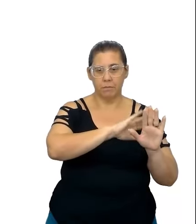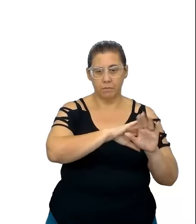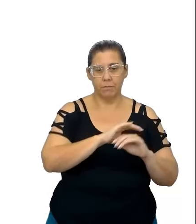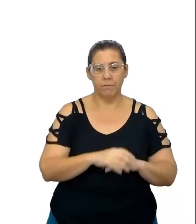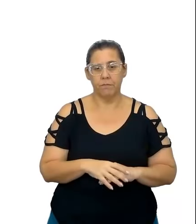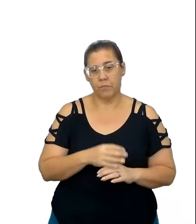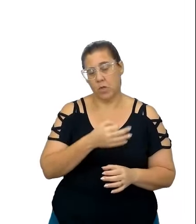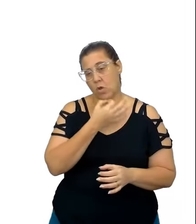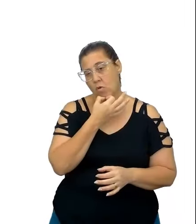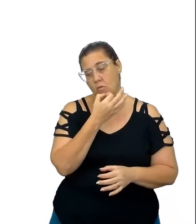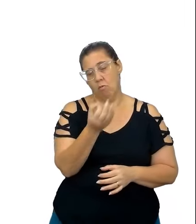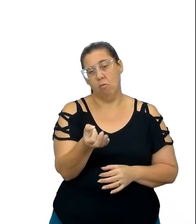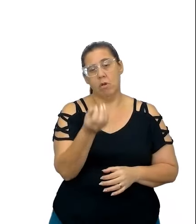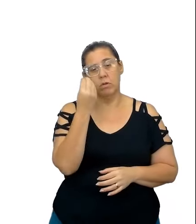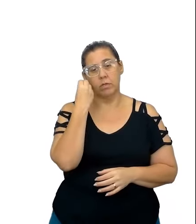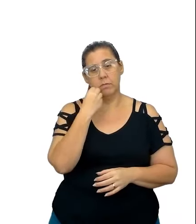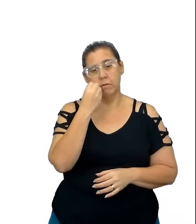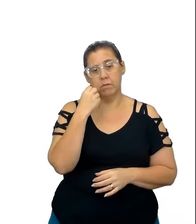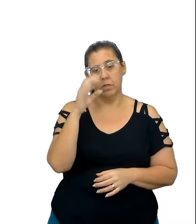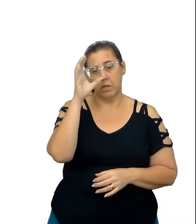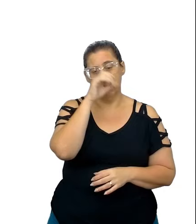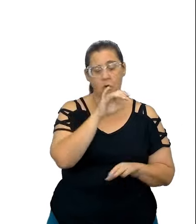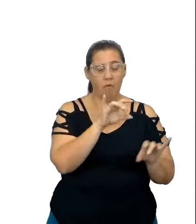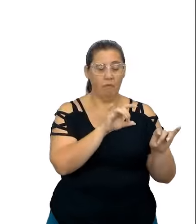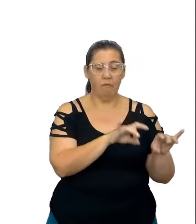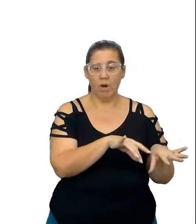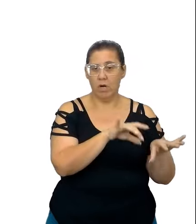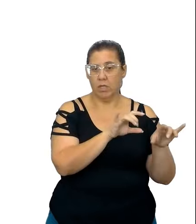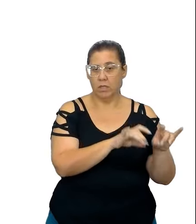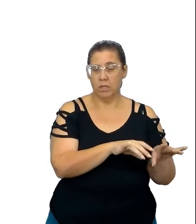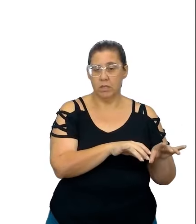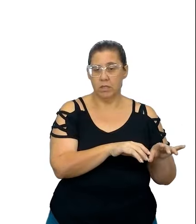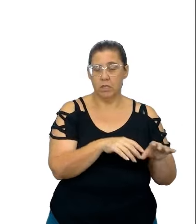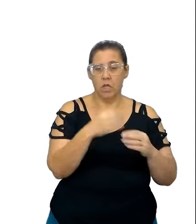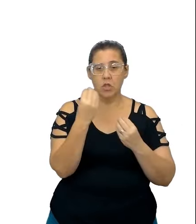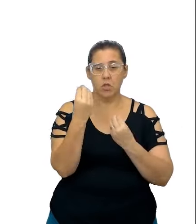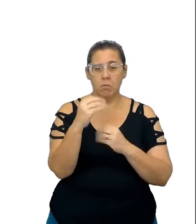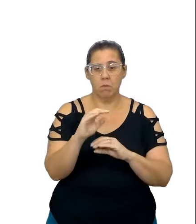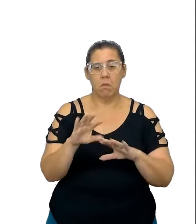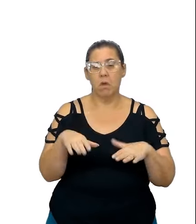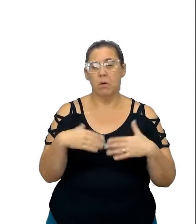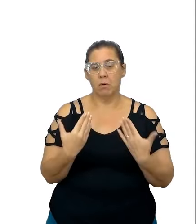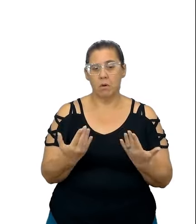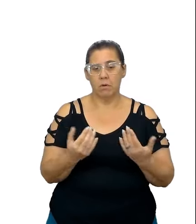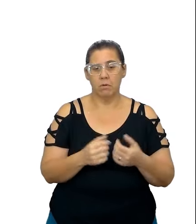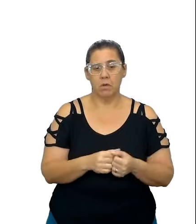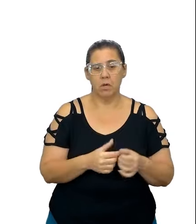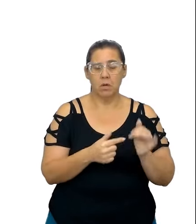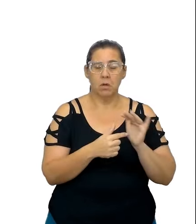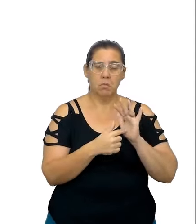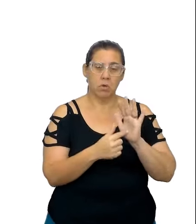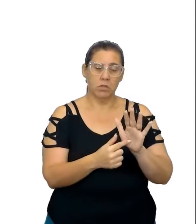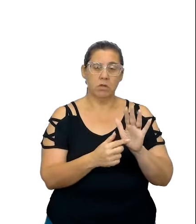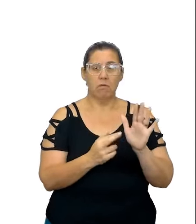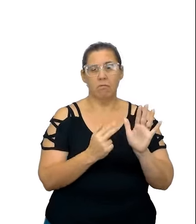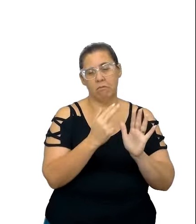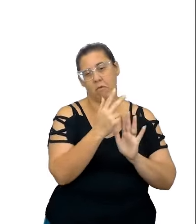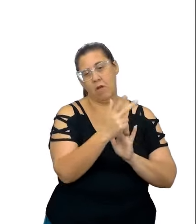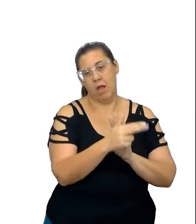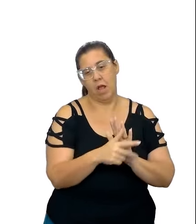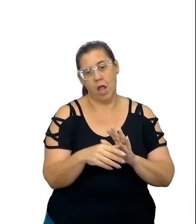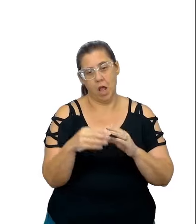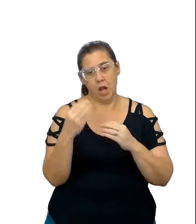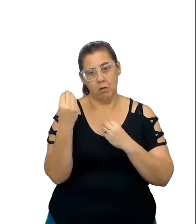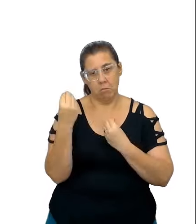Sugestão de experiência de aprendizagem, oficina de meme. Quais seriam os elementos? Expor e analisar variados memes, então discutir